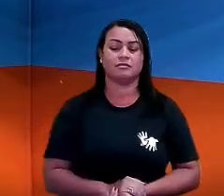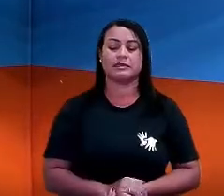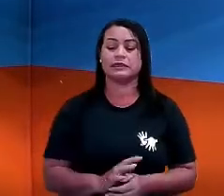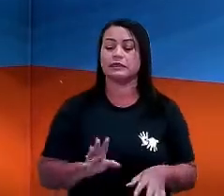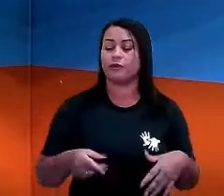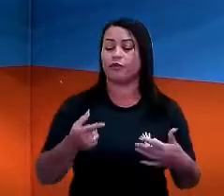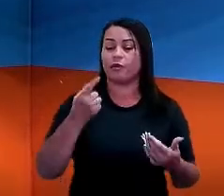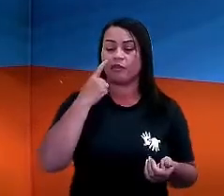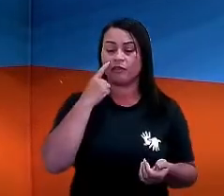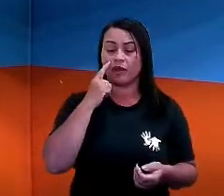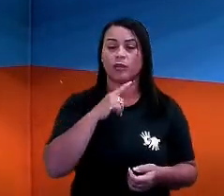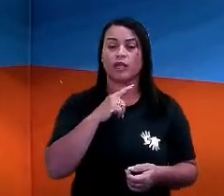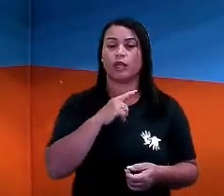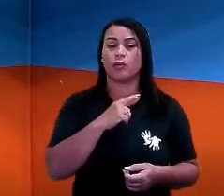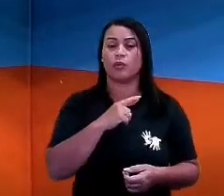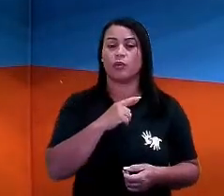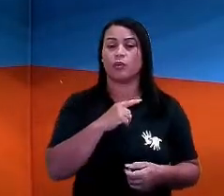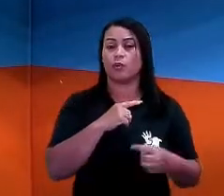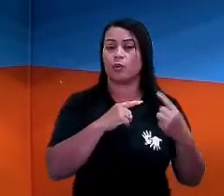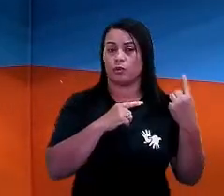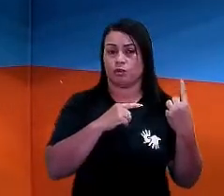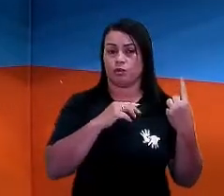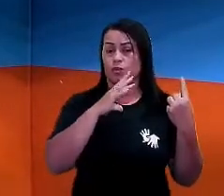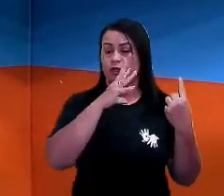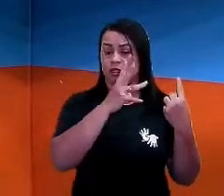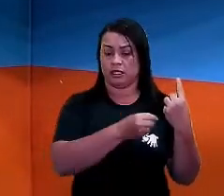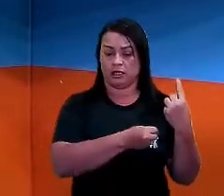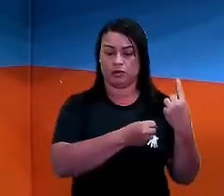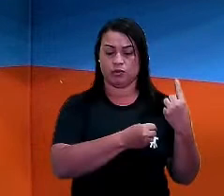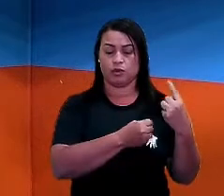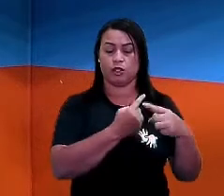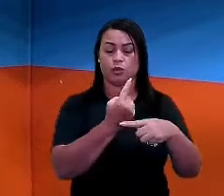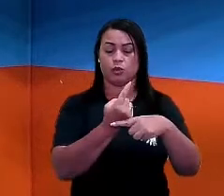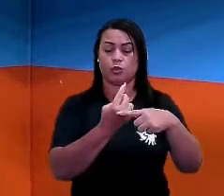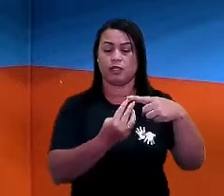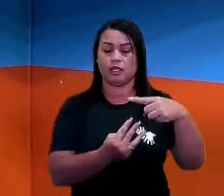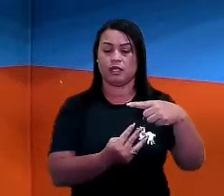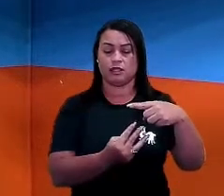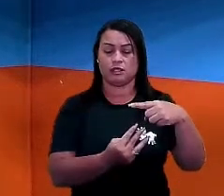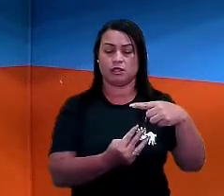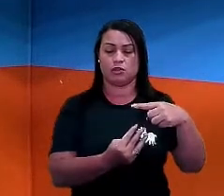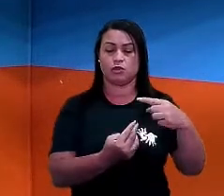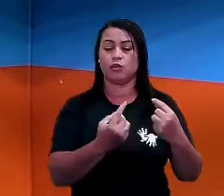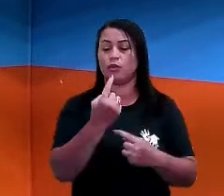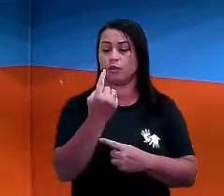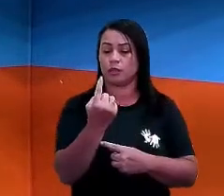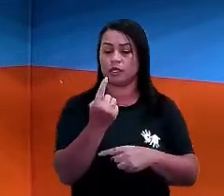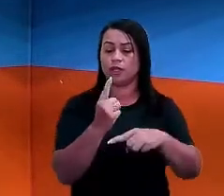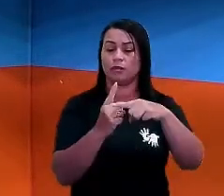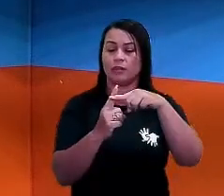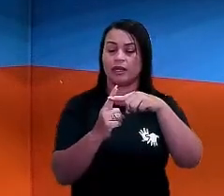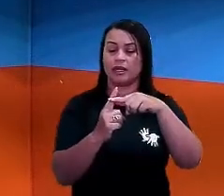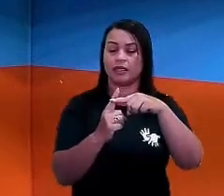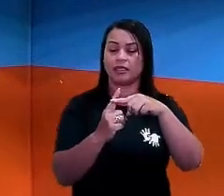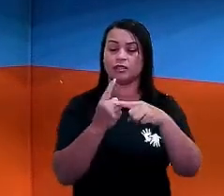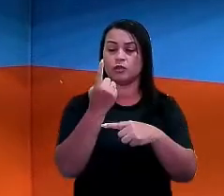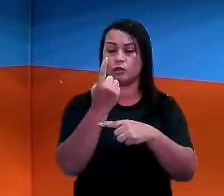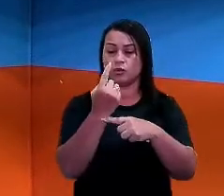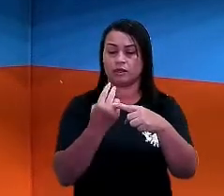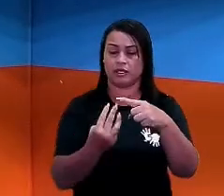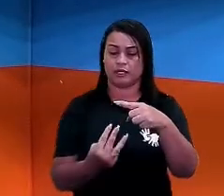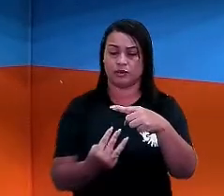Então, eu tenho um inteiro e 1/3. 1 inteiro mais